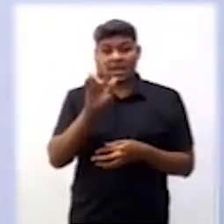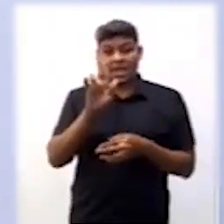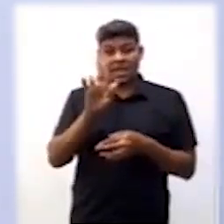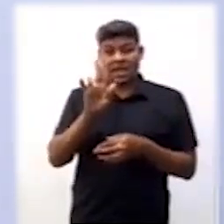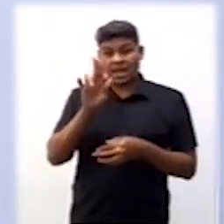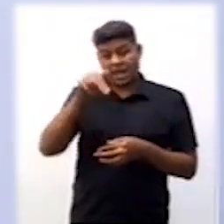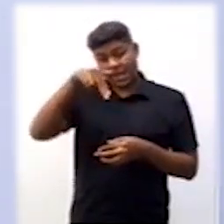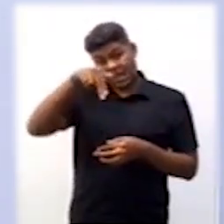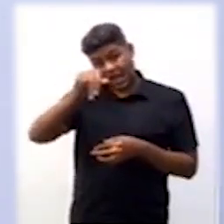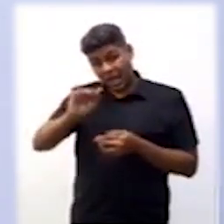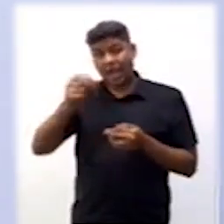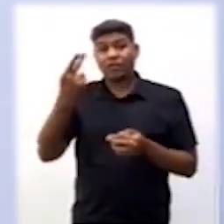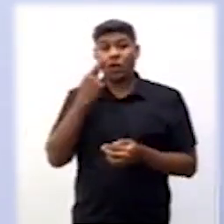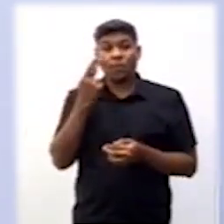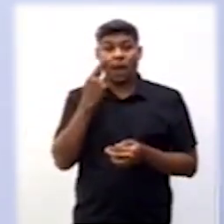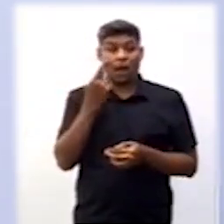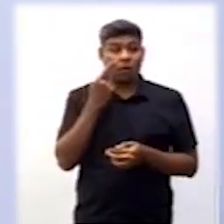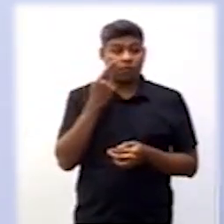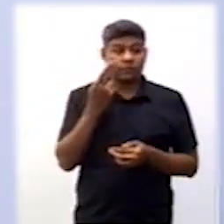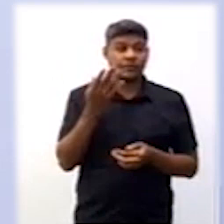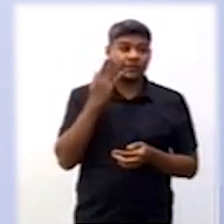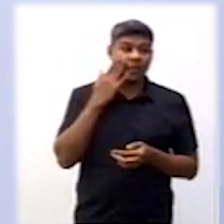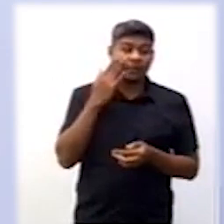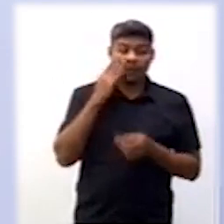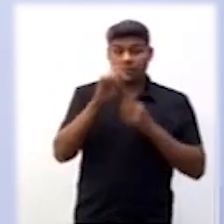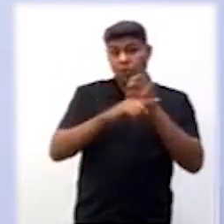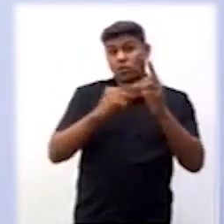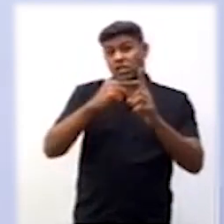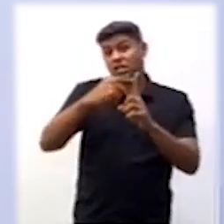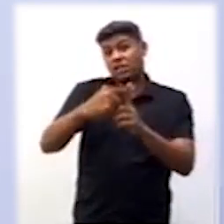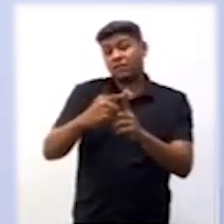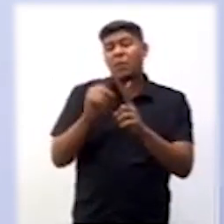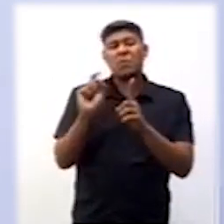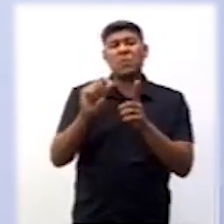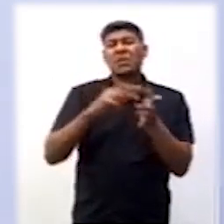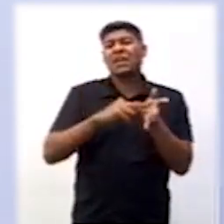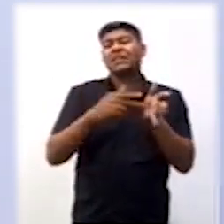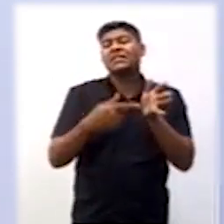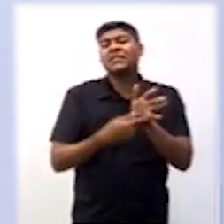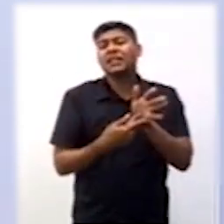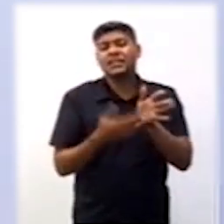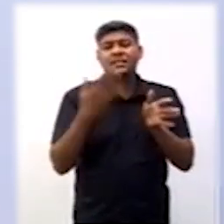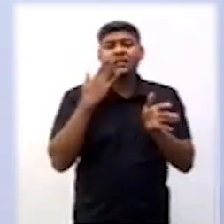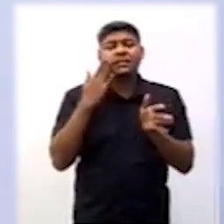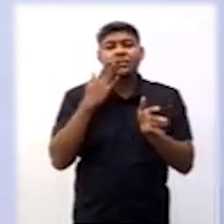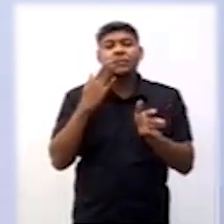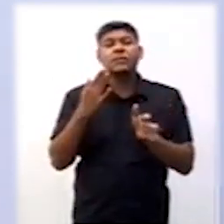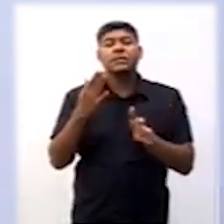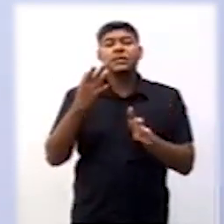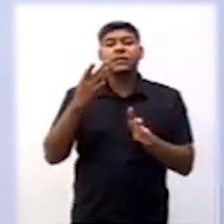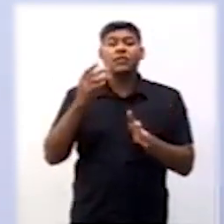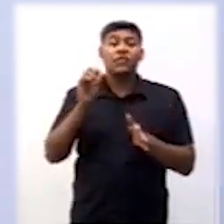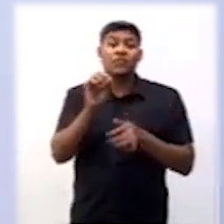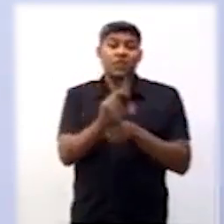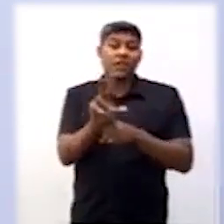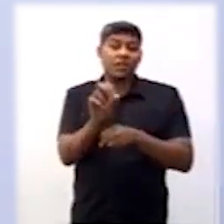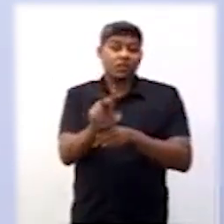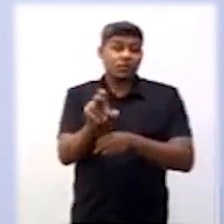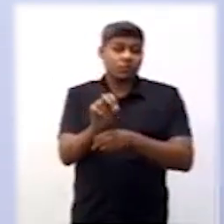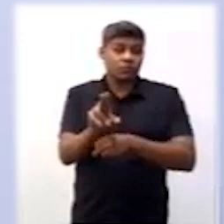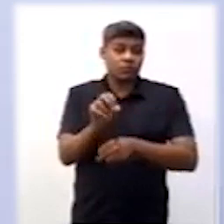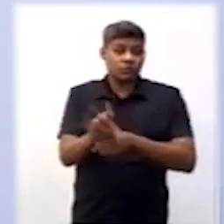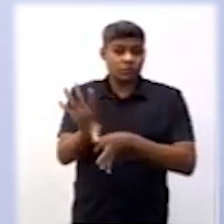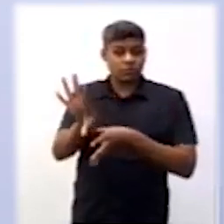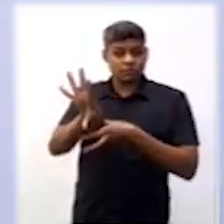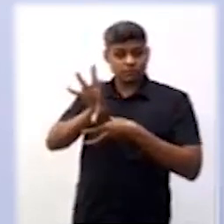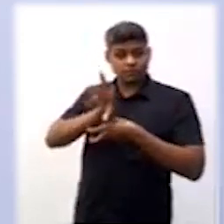gente conhece. É de RNA e ele é de cadeia positiva. O que quer dizer isso, Kennedy? Quer dizer, galera, que o vírus, quando ele